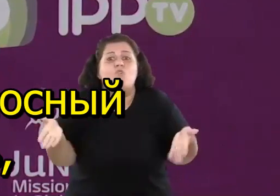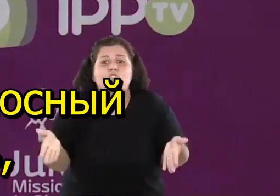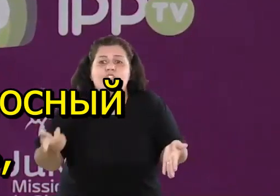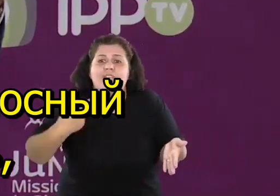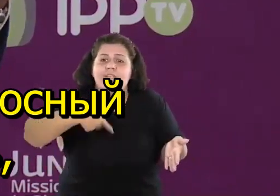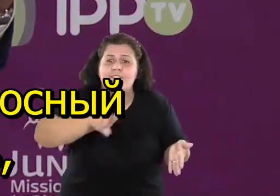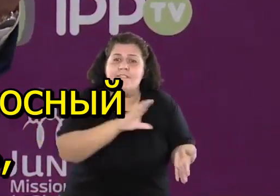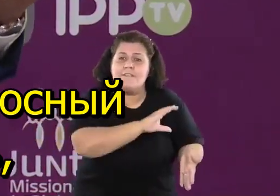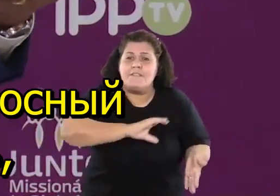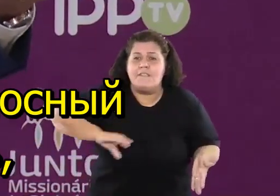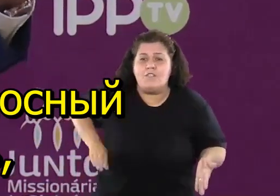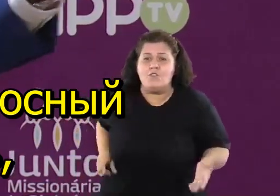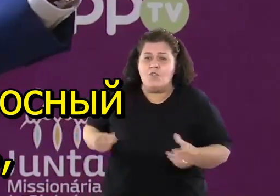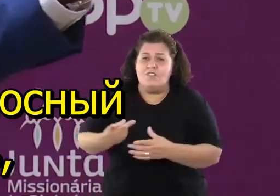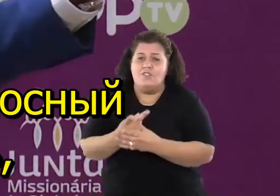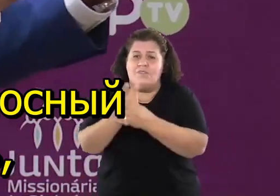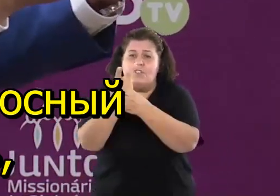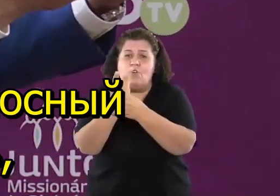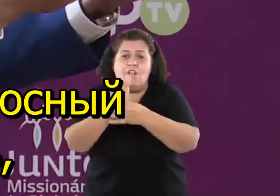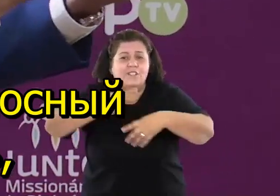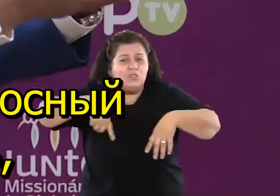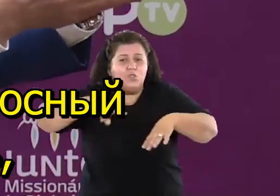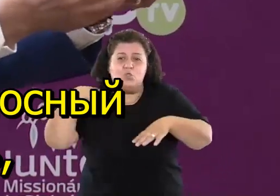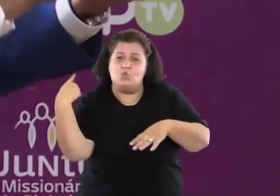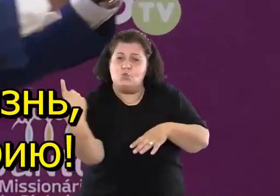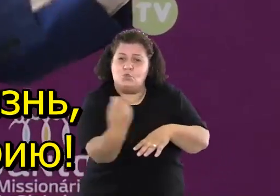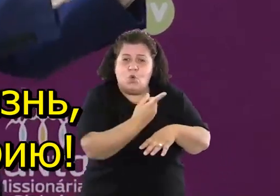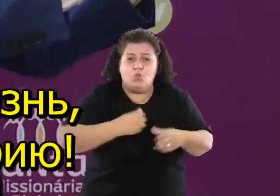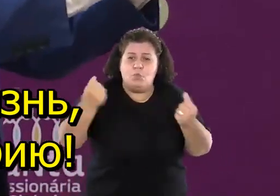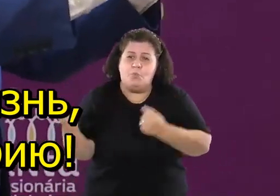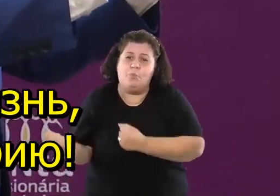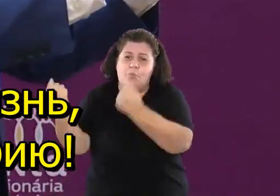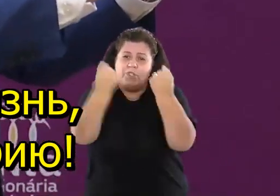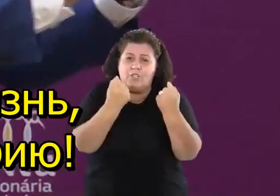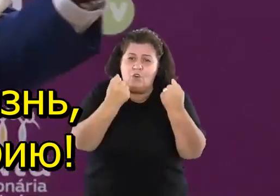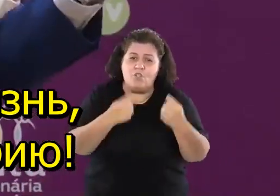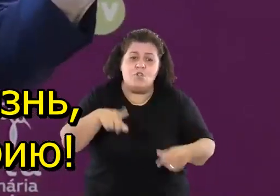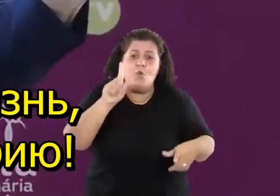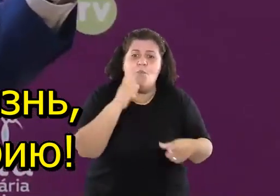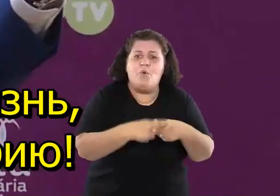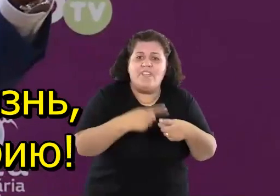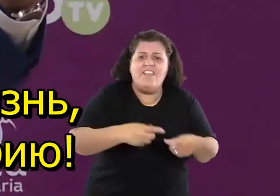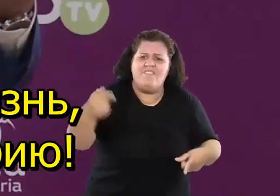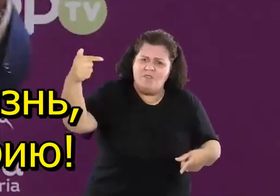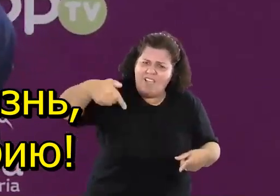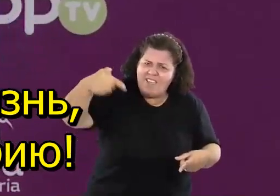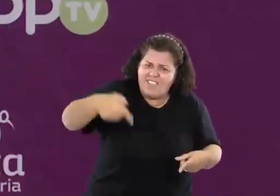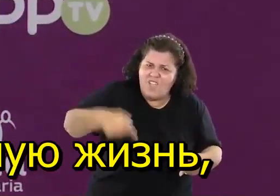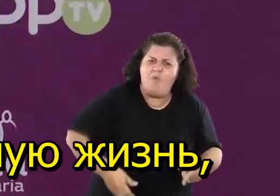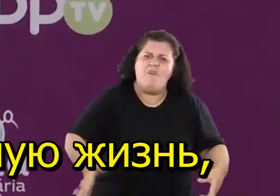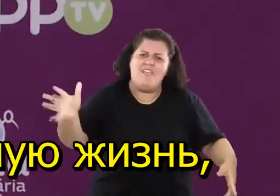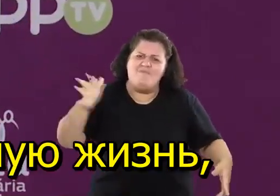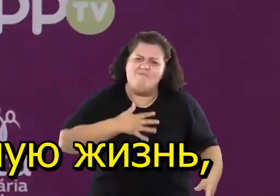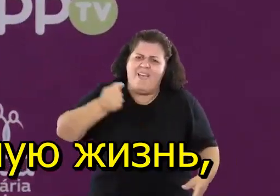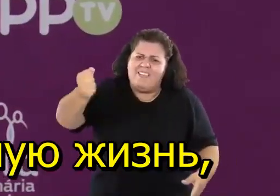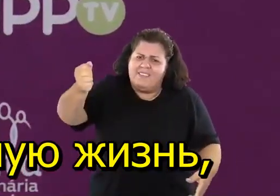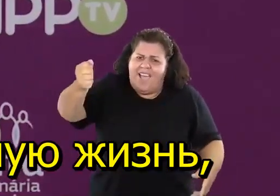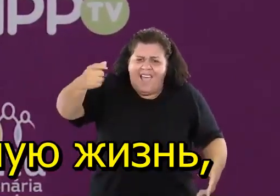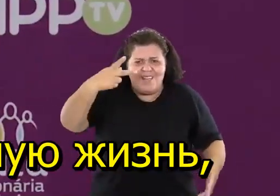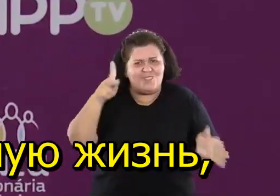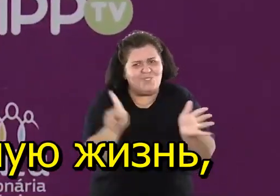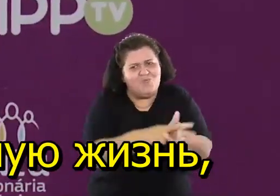esse Cristo vitorioso, Todo-Poderoso, está aqui para impactar a sua vida, para mudar a sua história, para mudar a